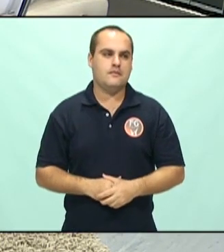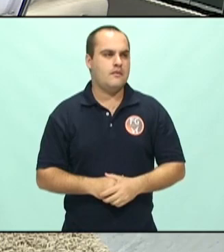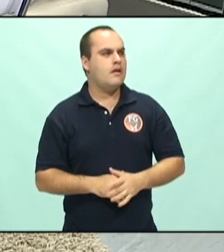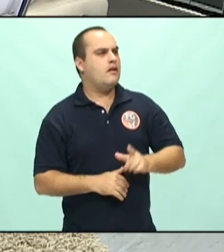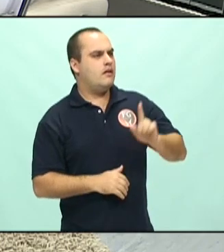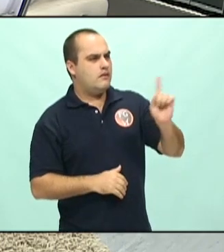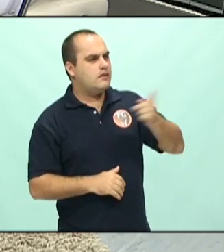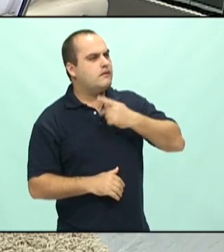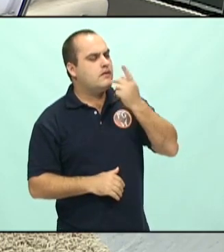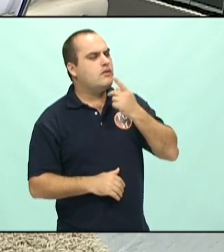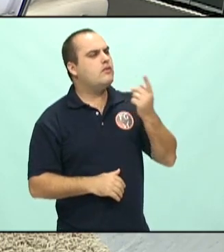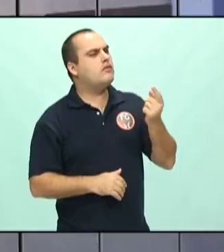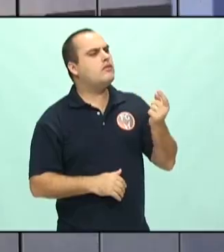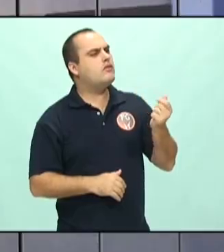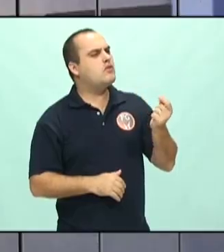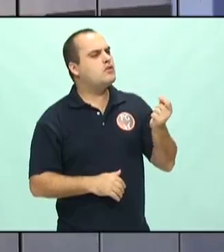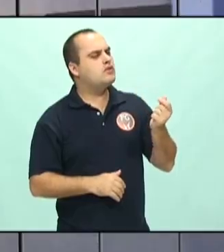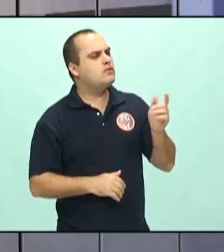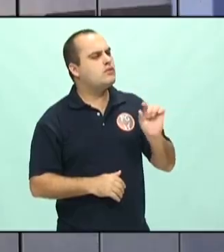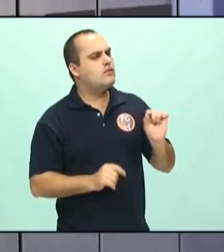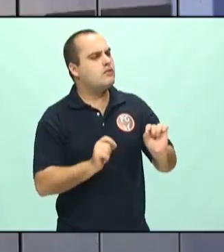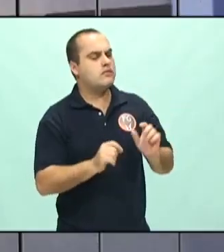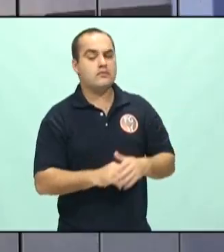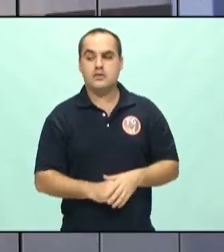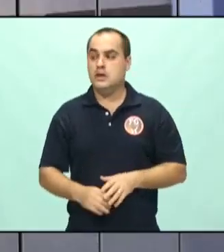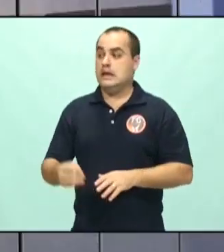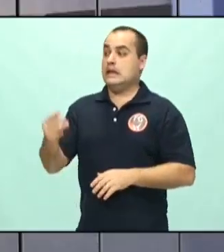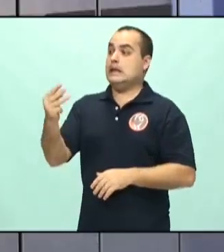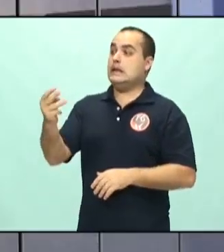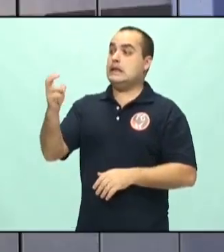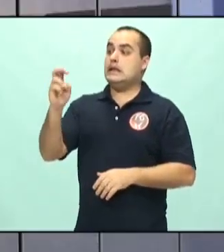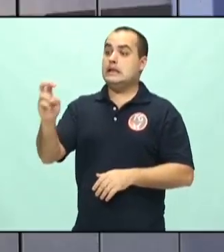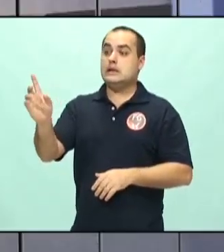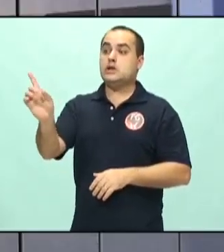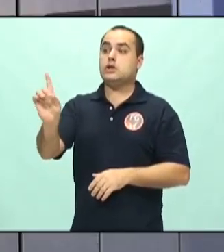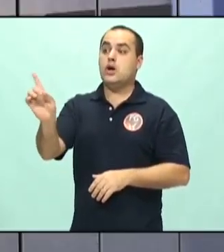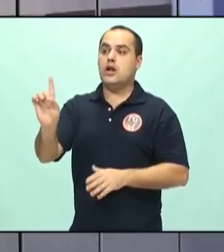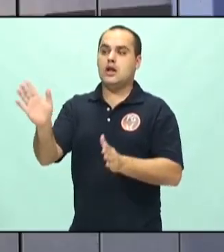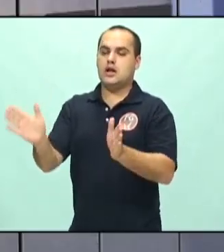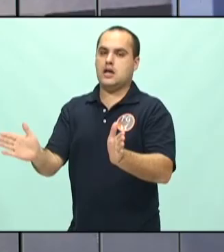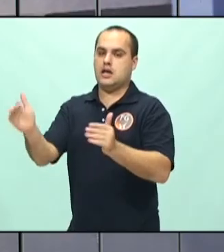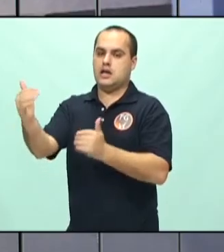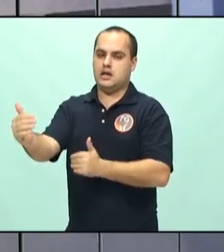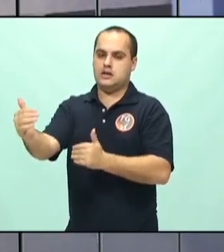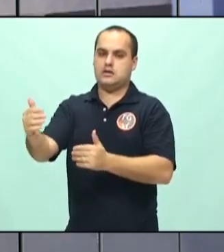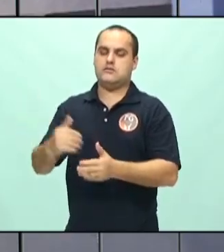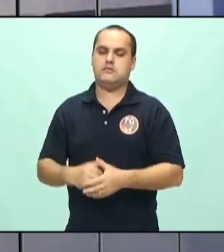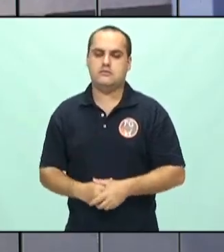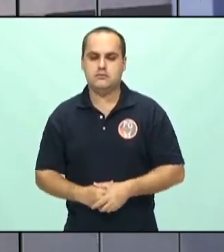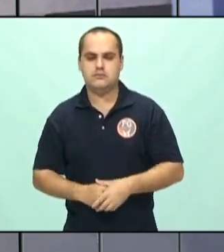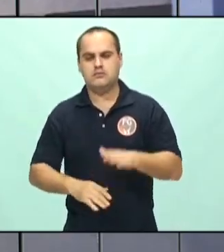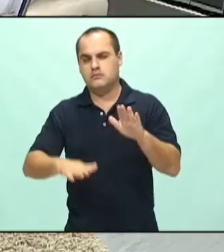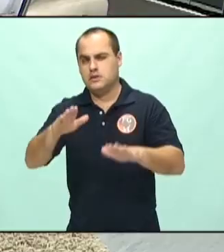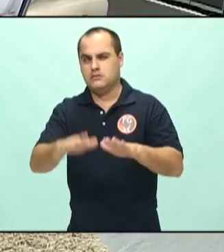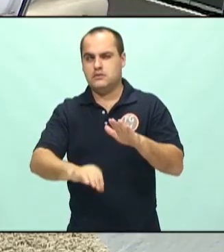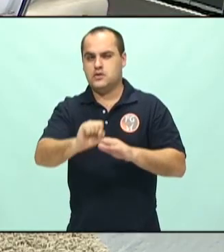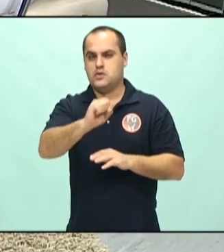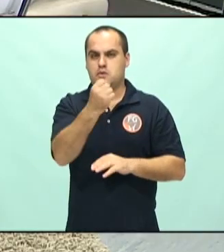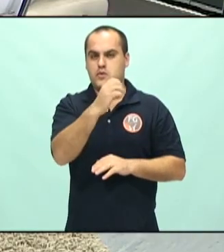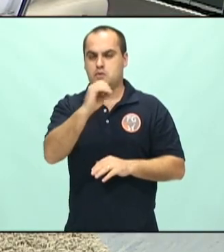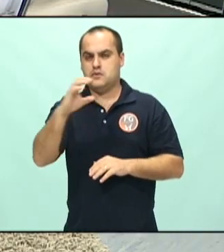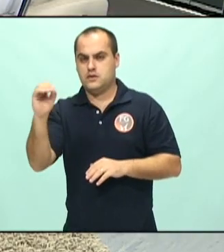custaria uma caixa dessa para a polinização 35 dólar por caixa porque é o caminho leva 800 caixas mais ou menos